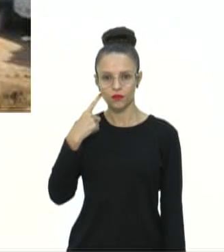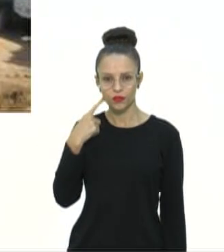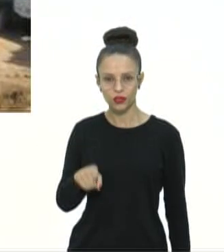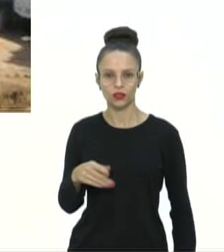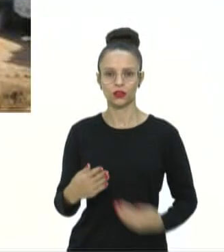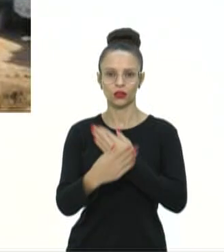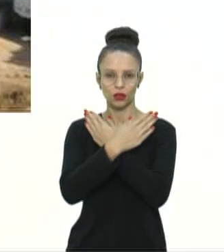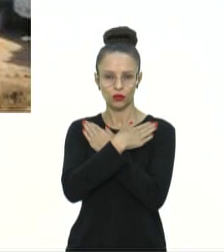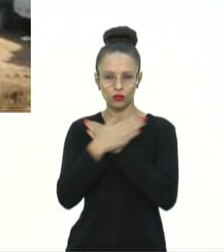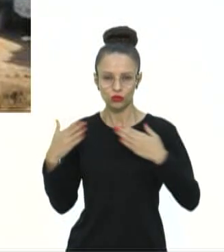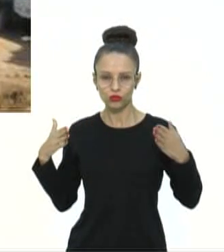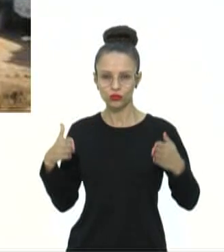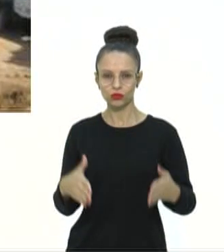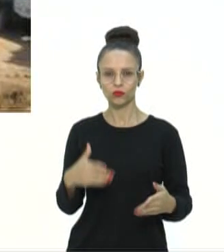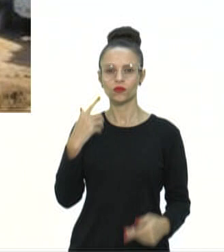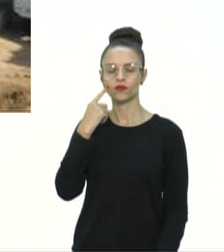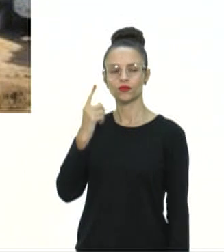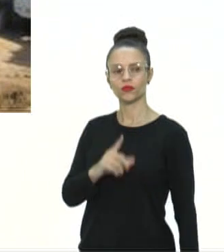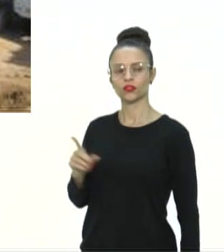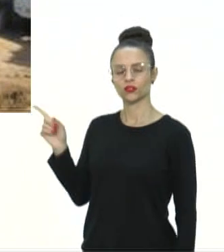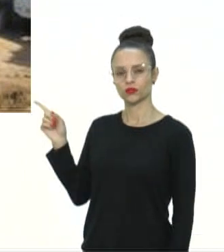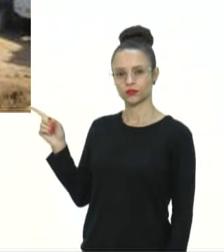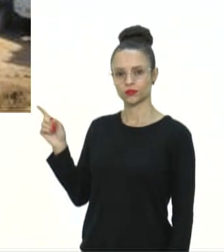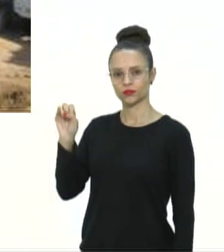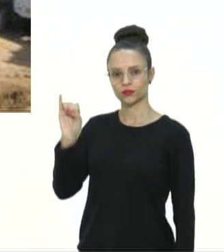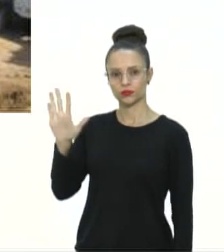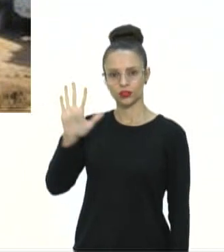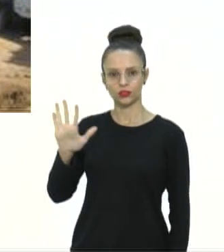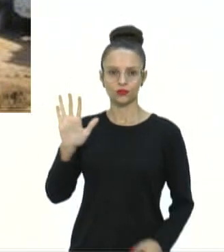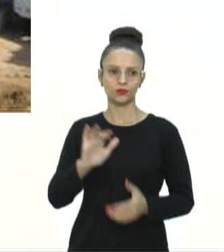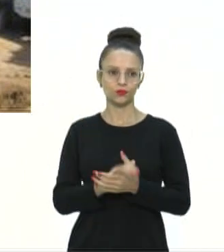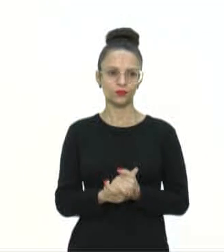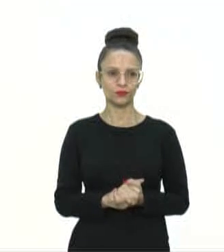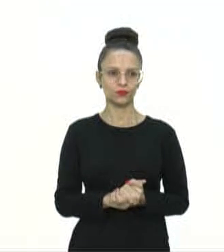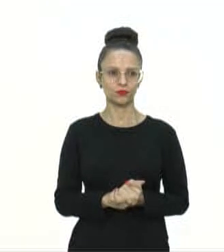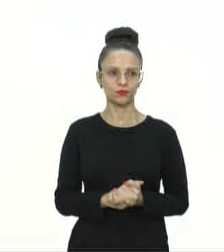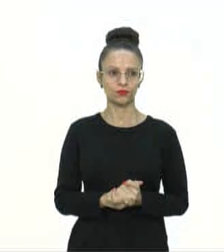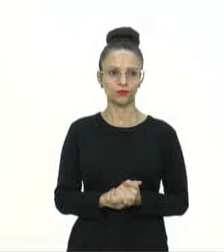nos túmulos, que vocês podem observar na imagem.